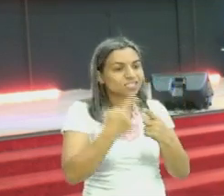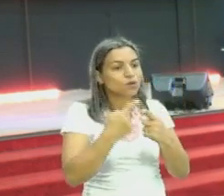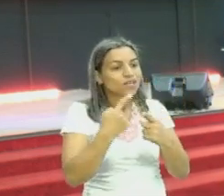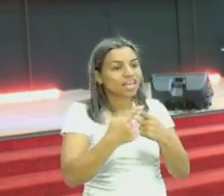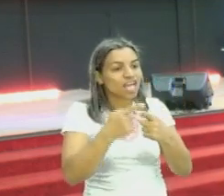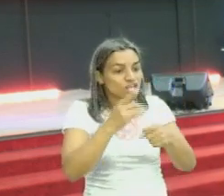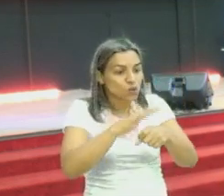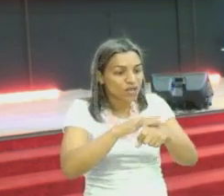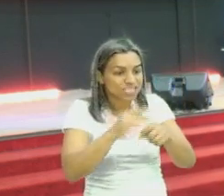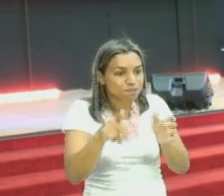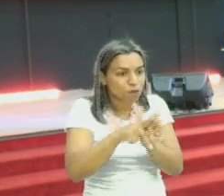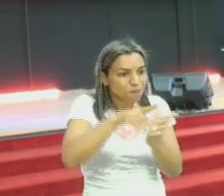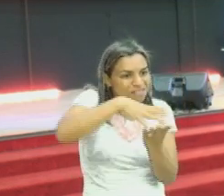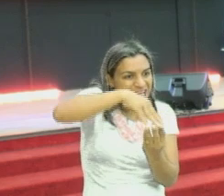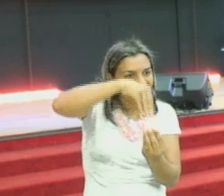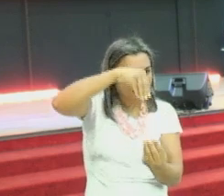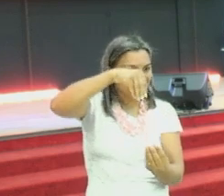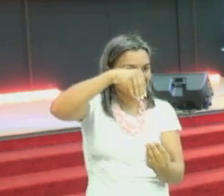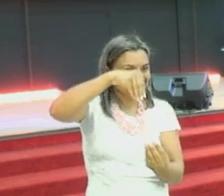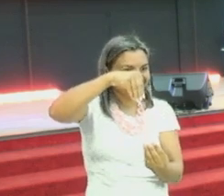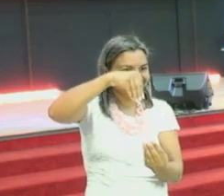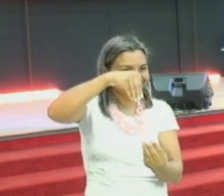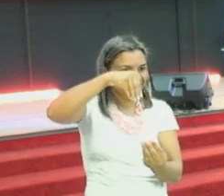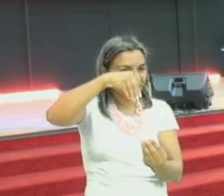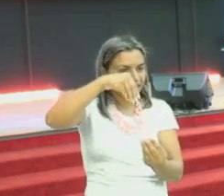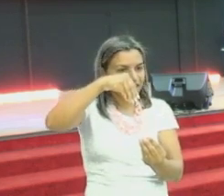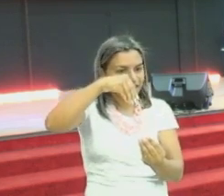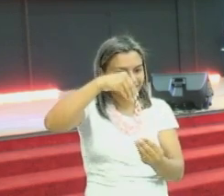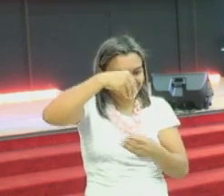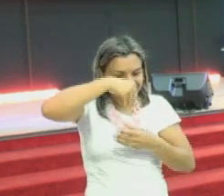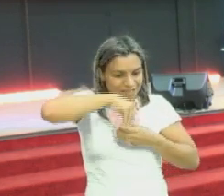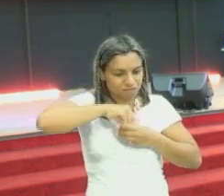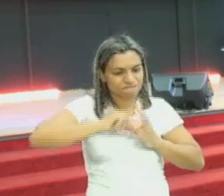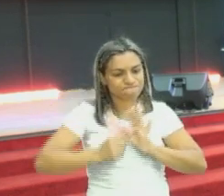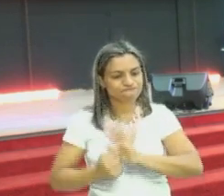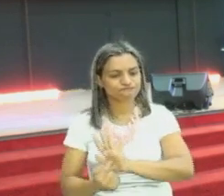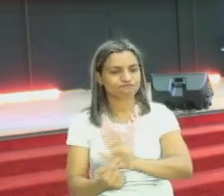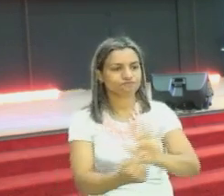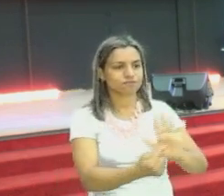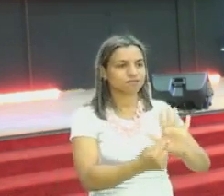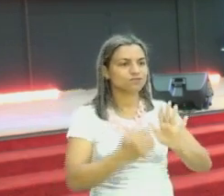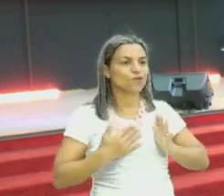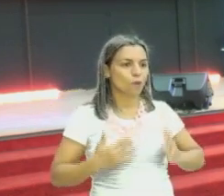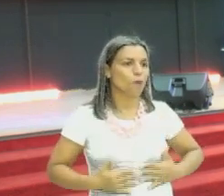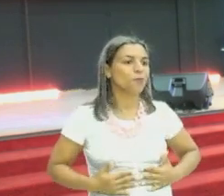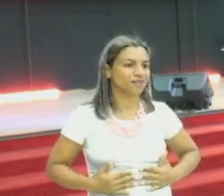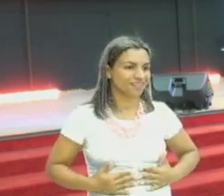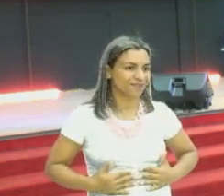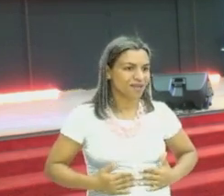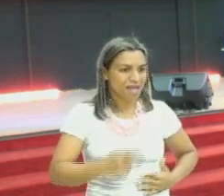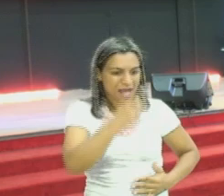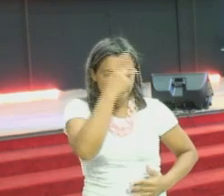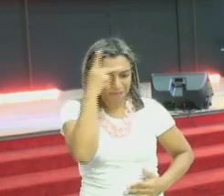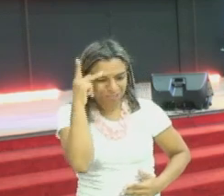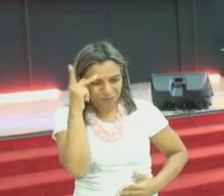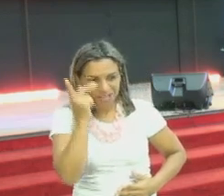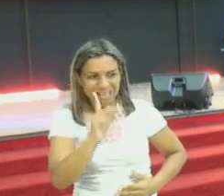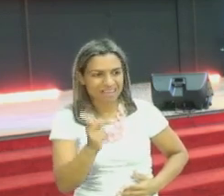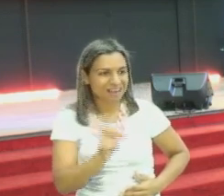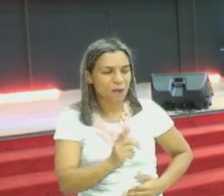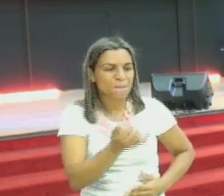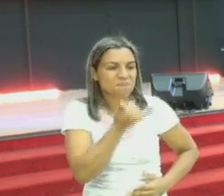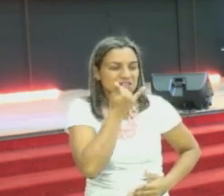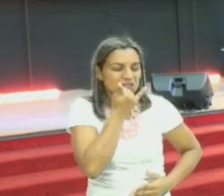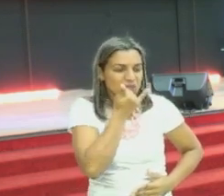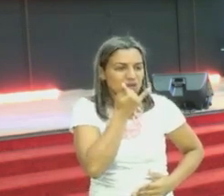doenças da alma que refletem no corpo. Quem não perdoa, quem retém o